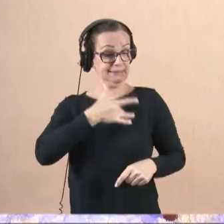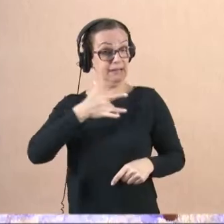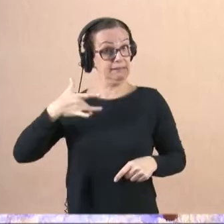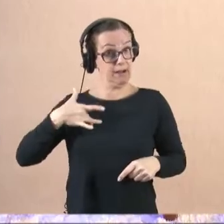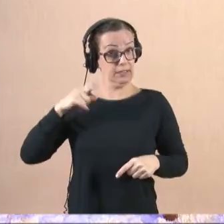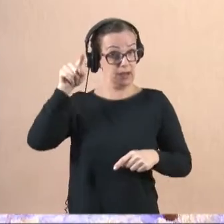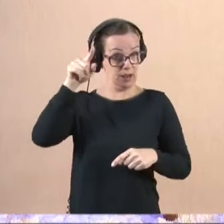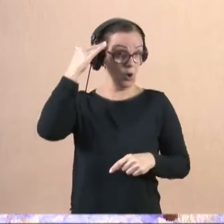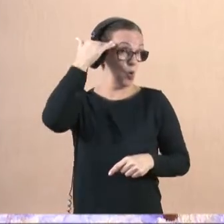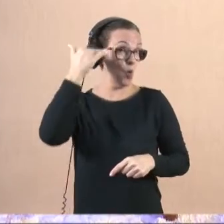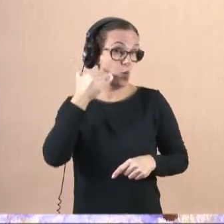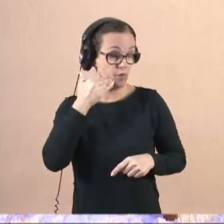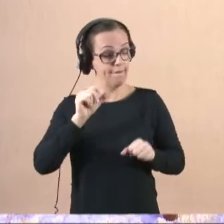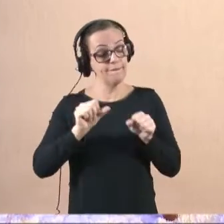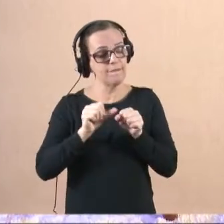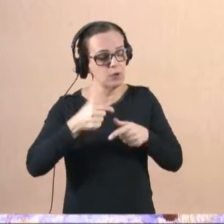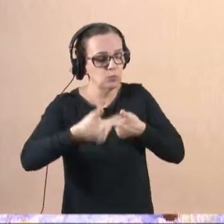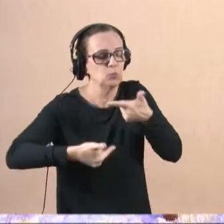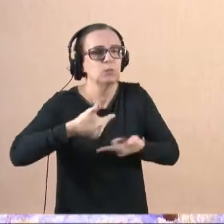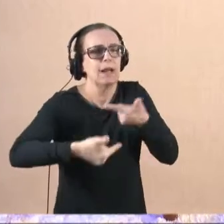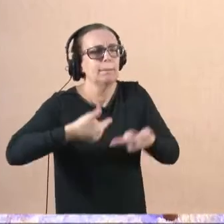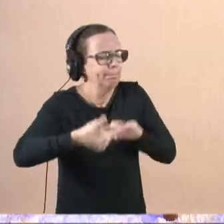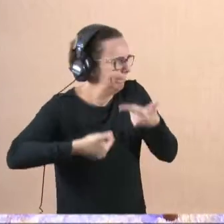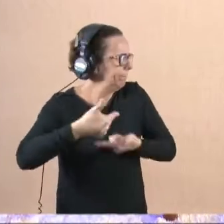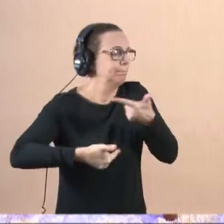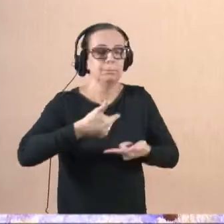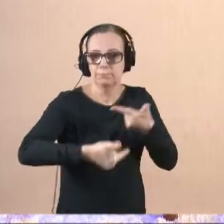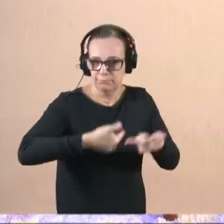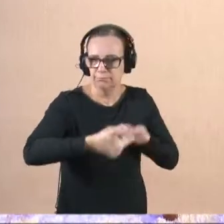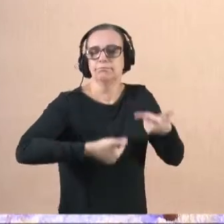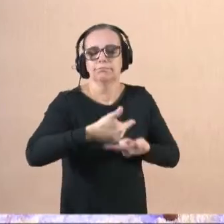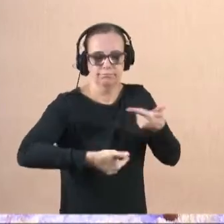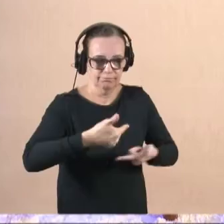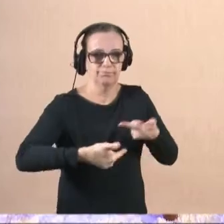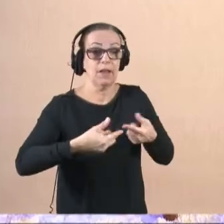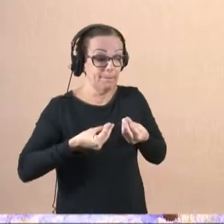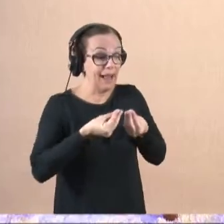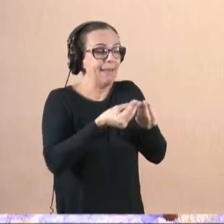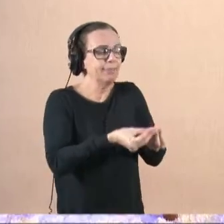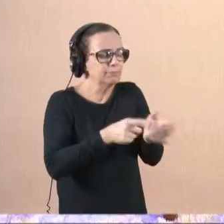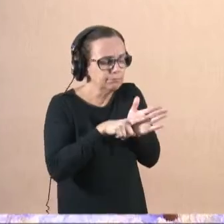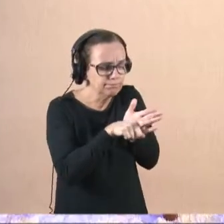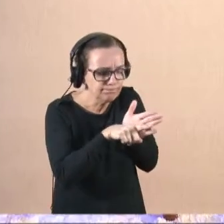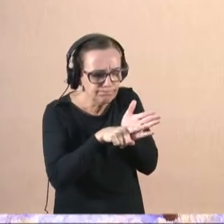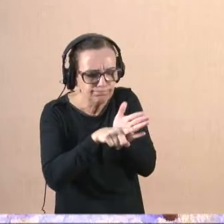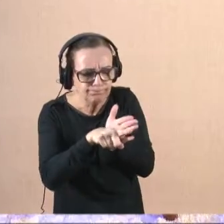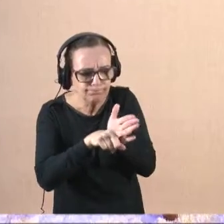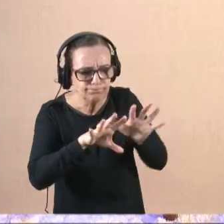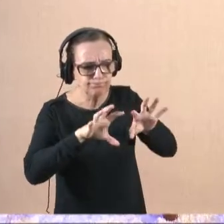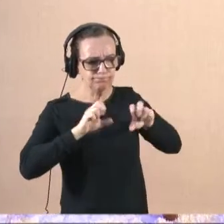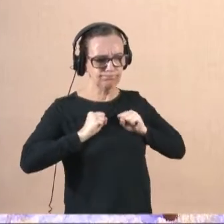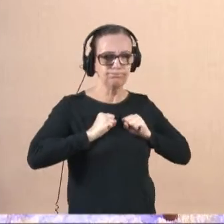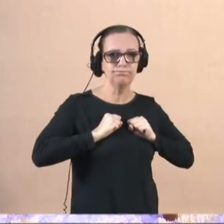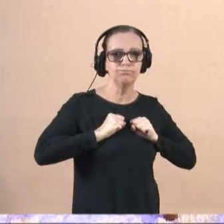coreia fez um trabalho exaustivo é minucioso para rastrear a infecção